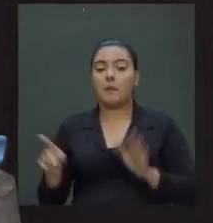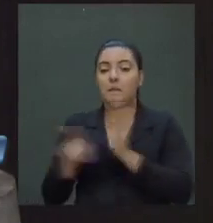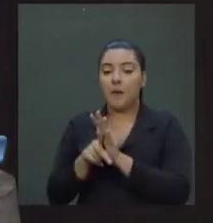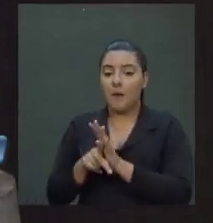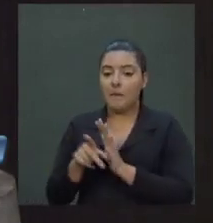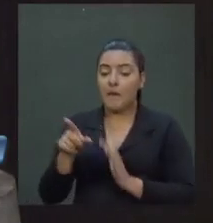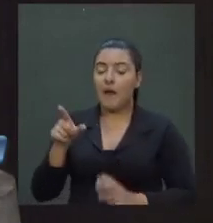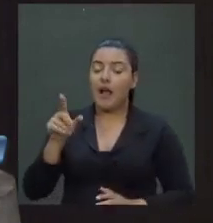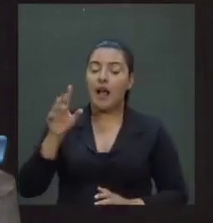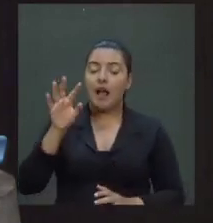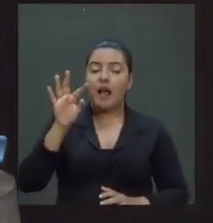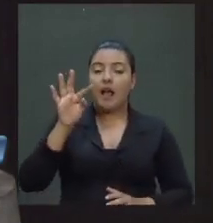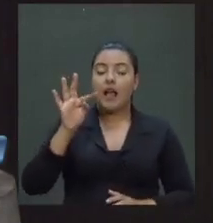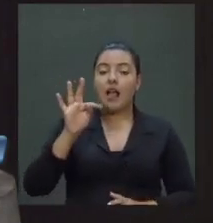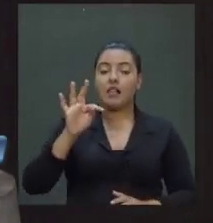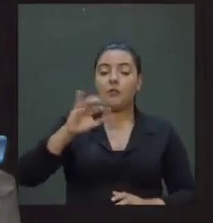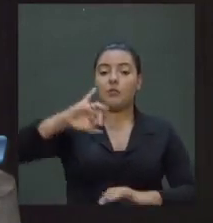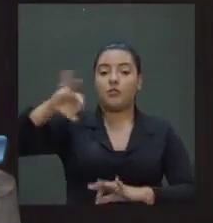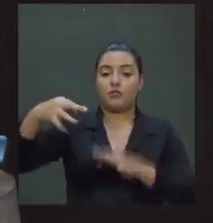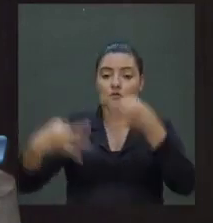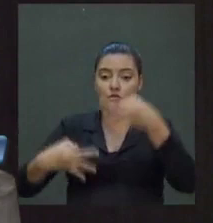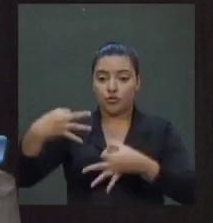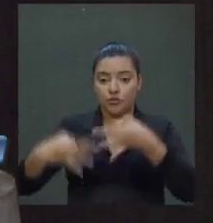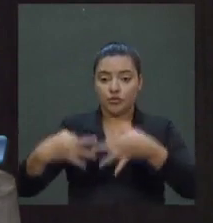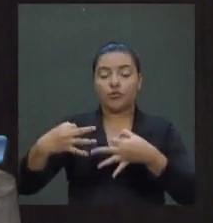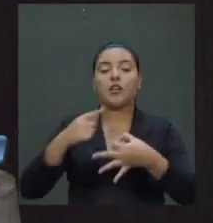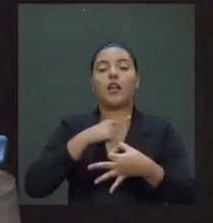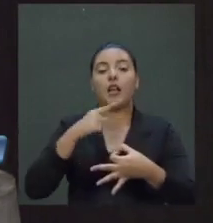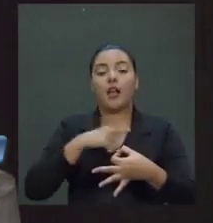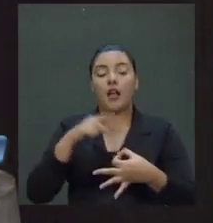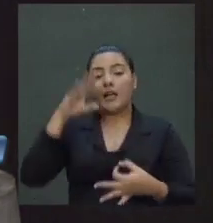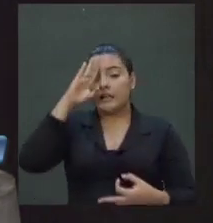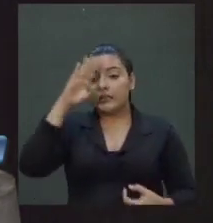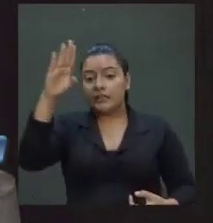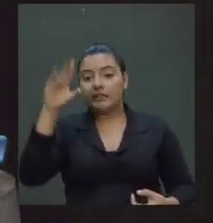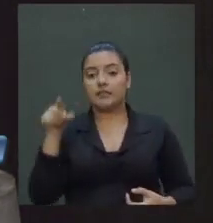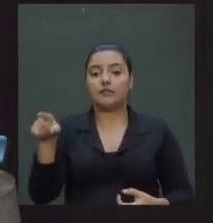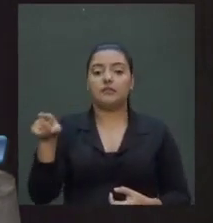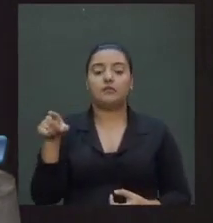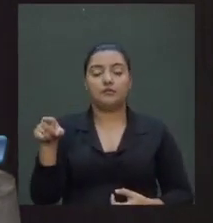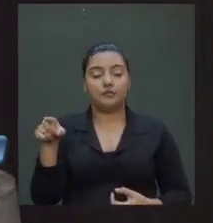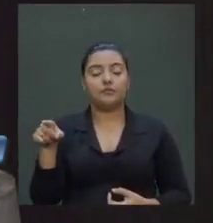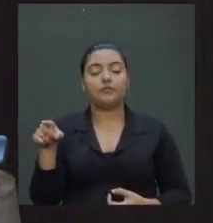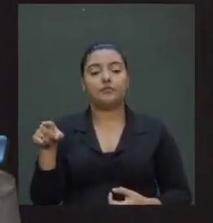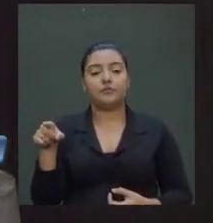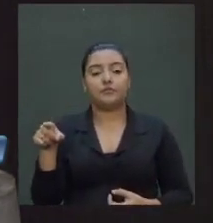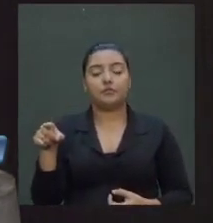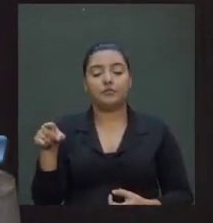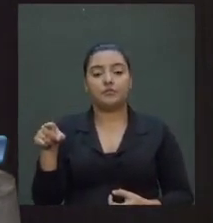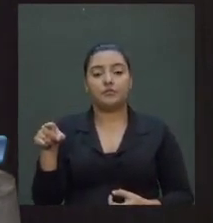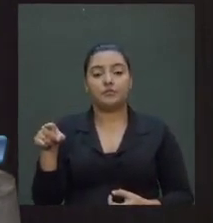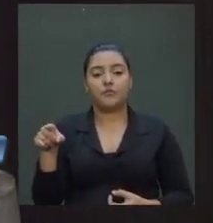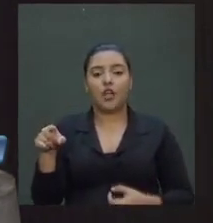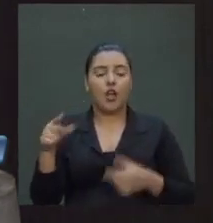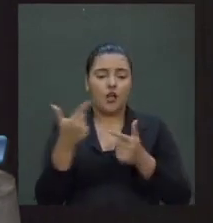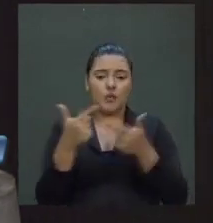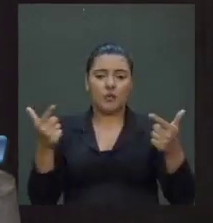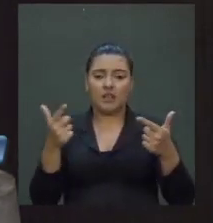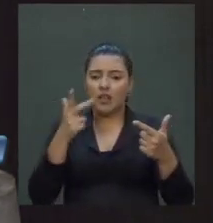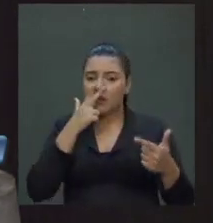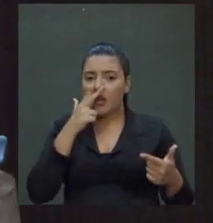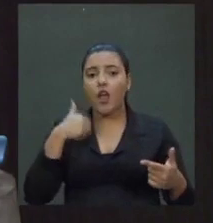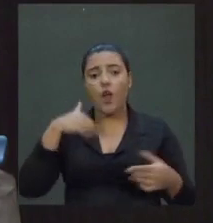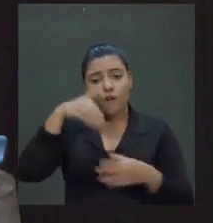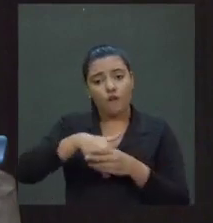Justiça era uma matéria, a matéria principal era uma matéria sem polêmicas. Tanto é que